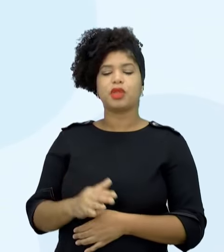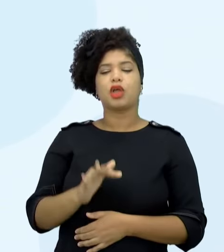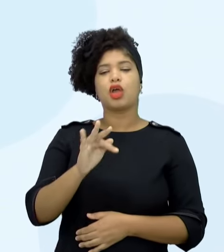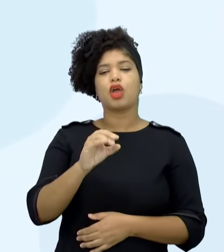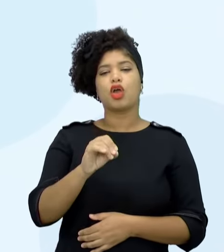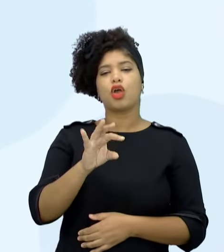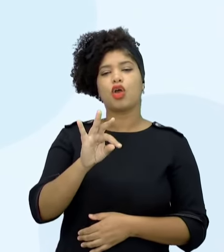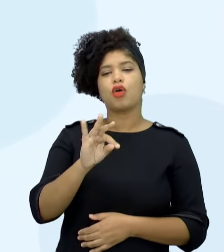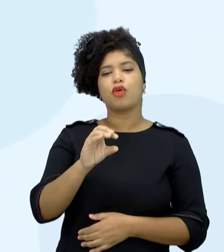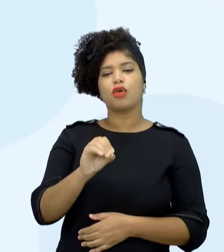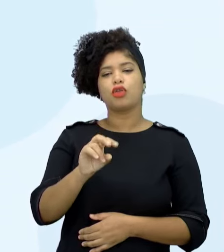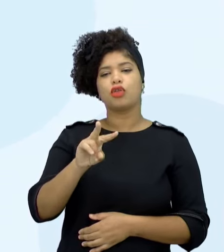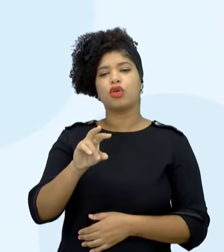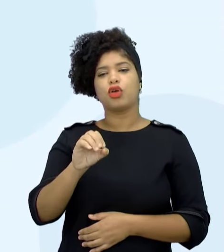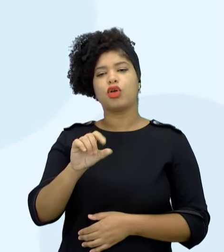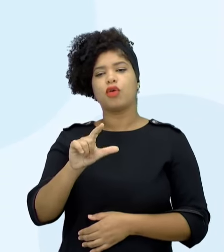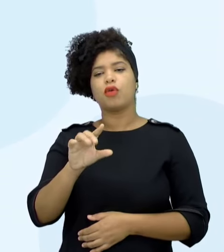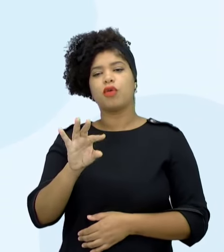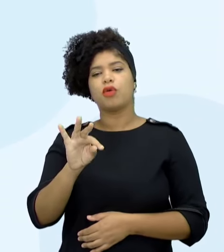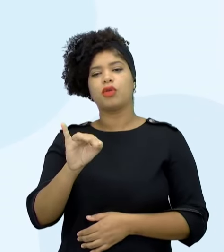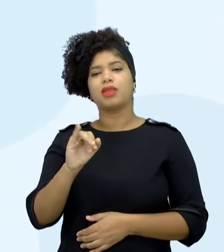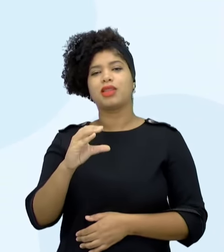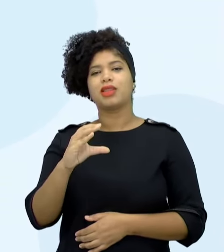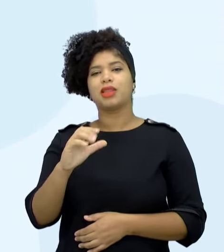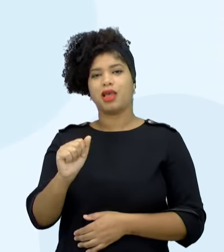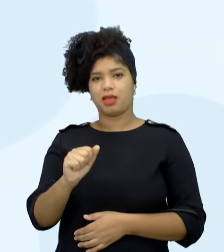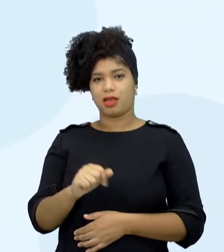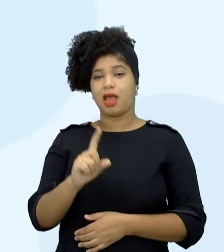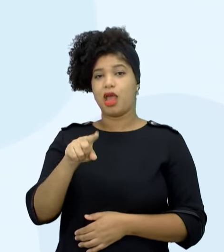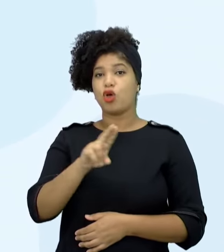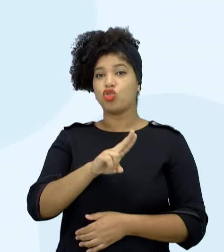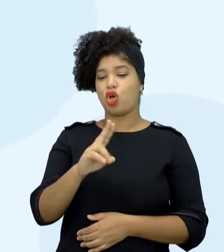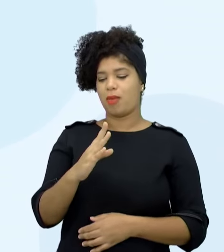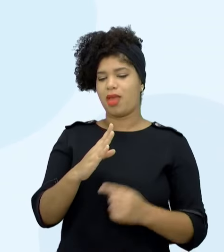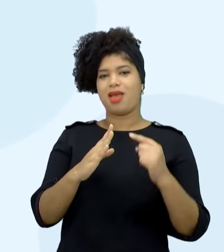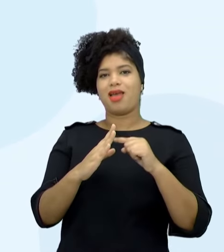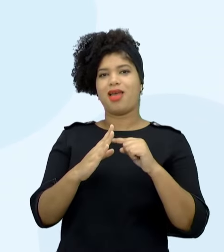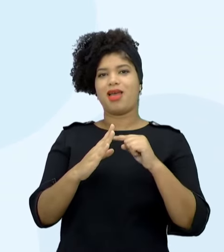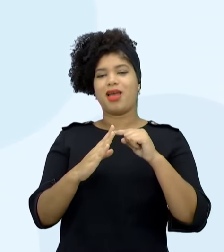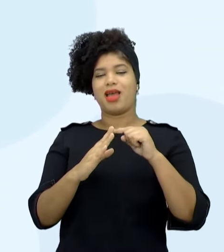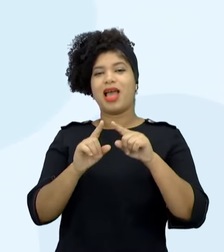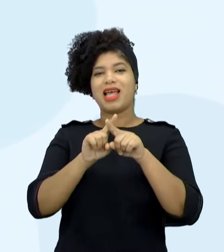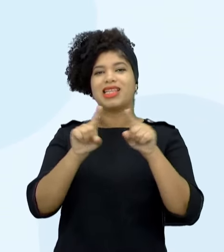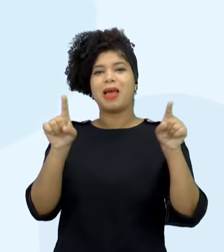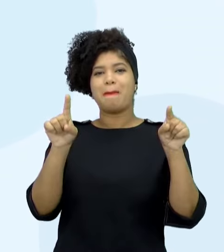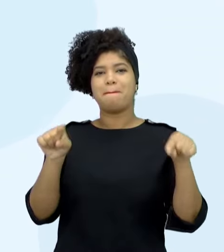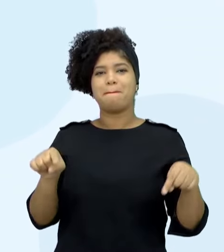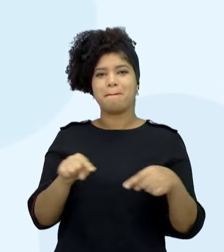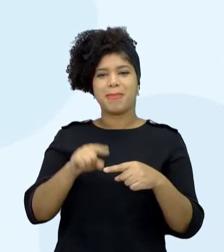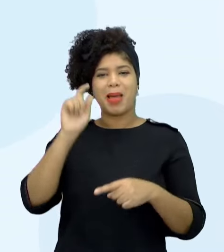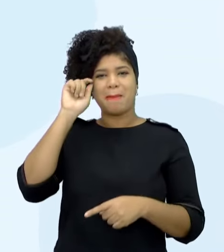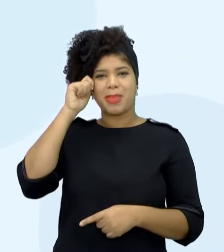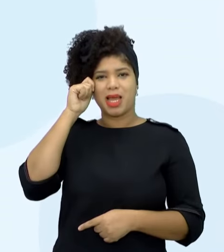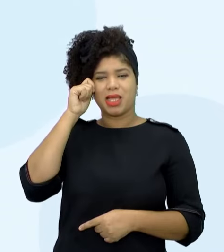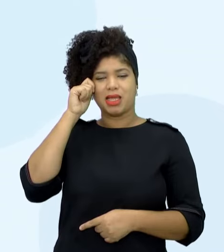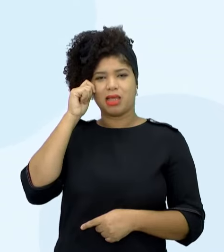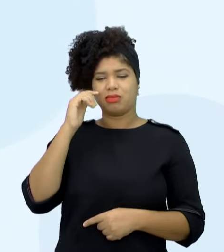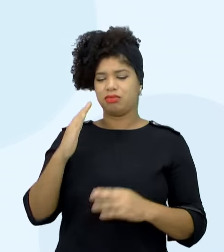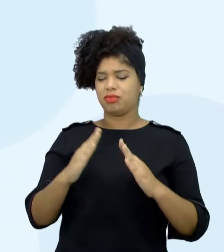Ah, tô sacando, Magno. E essa coisa aqui de voltaica, ela vem daquele lance lá de volts,